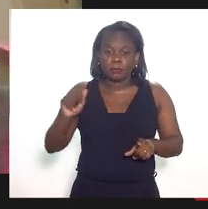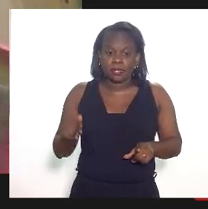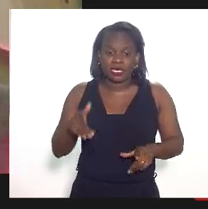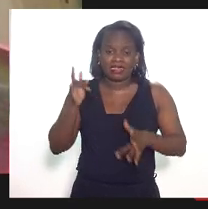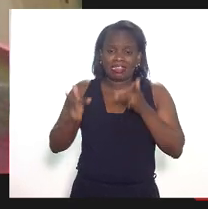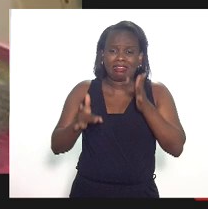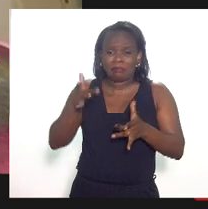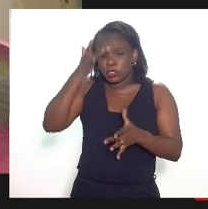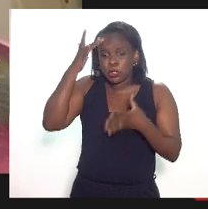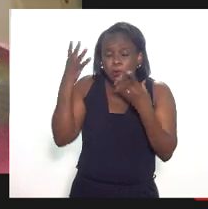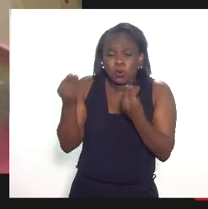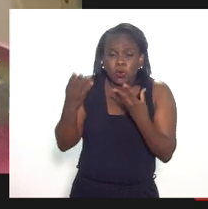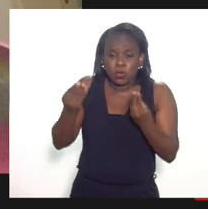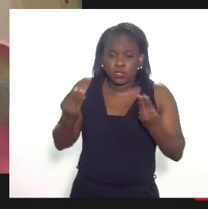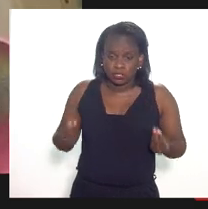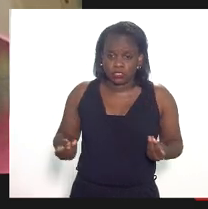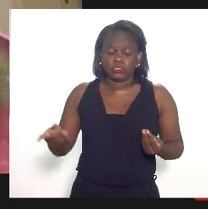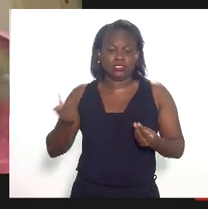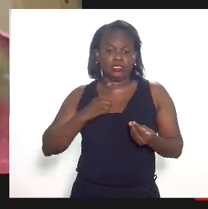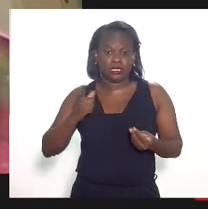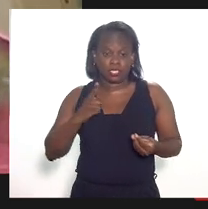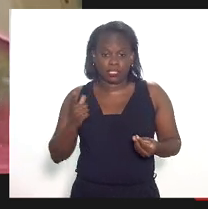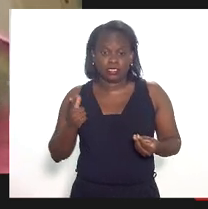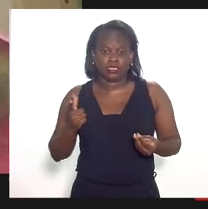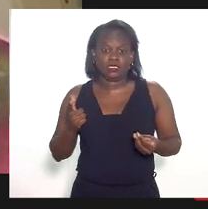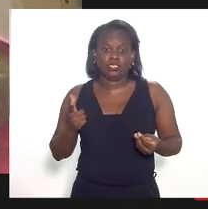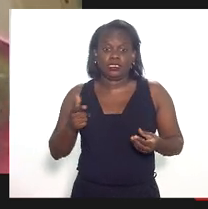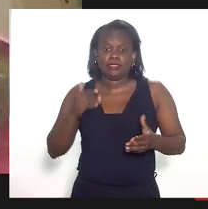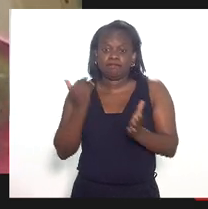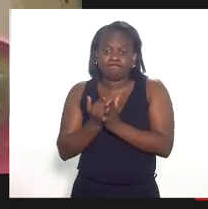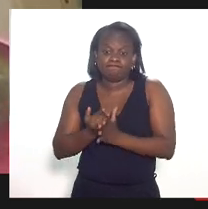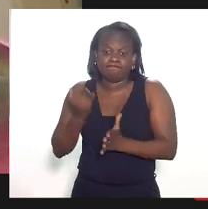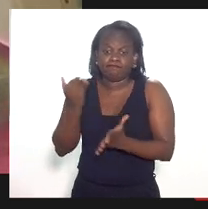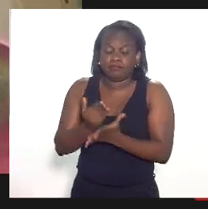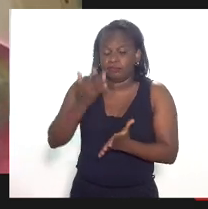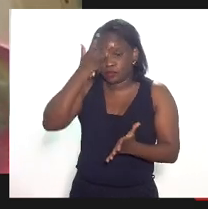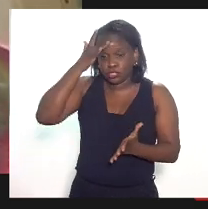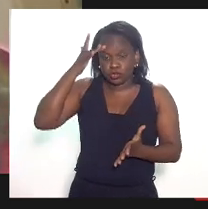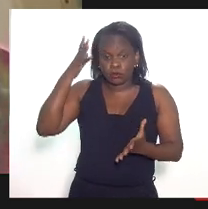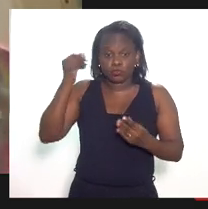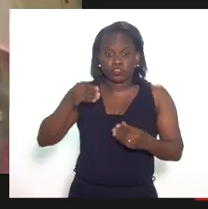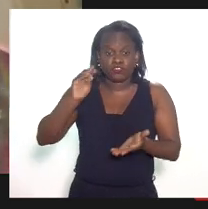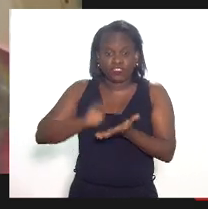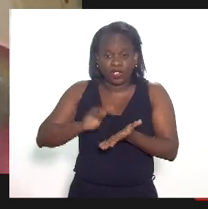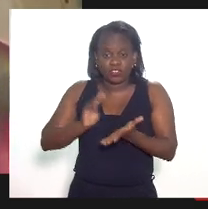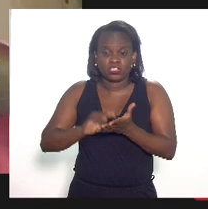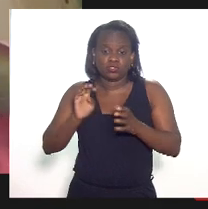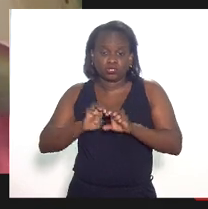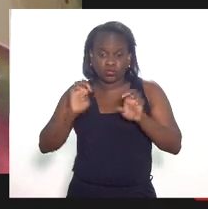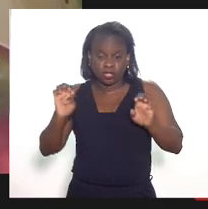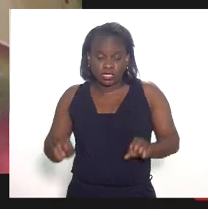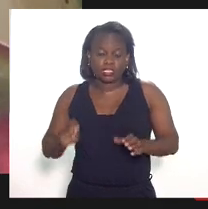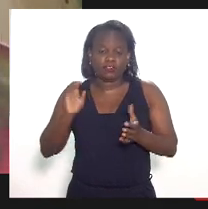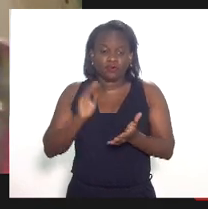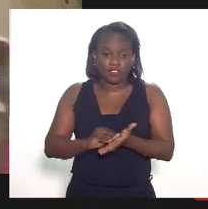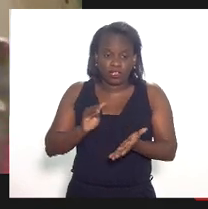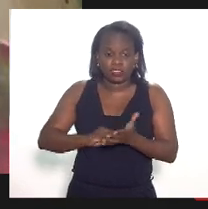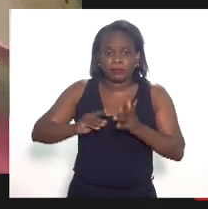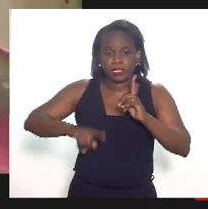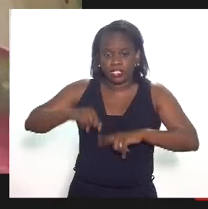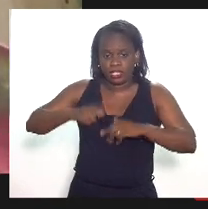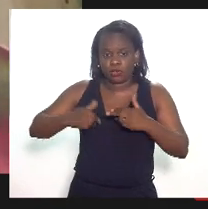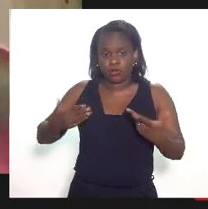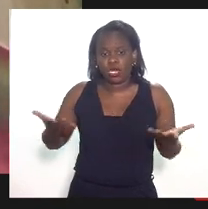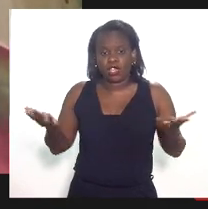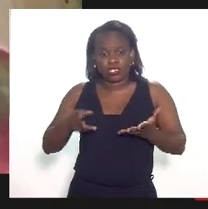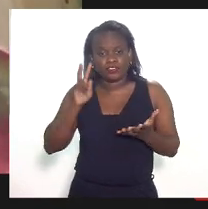de pacientes. A gente tem uma sobrecarga de paciente, uma falta de estrutura, uma falta de insumo, agora a